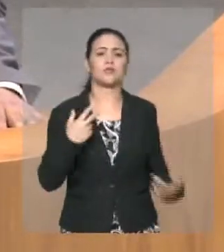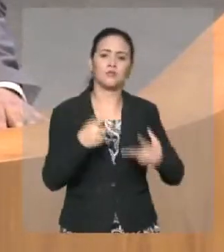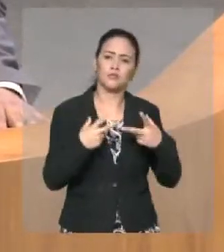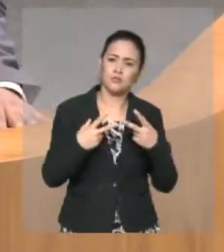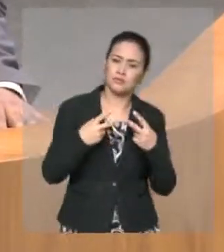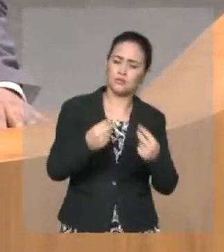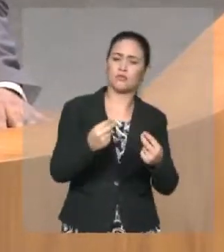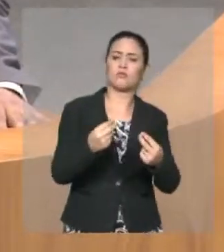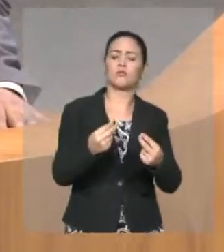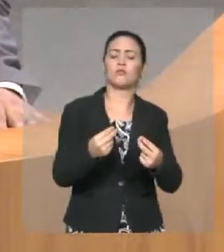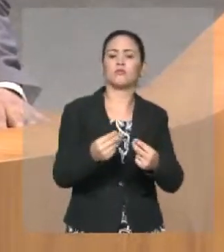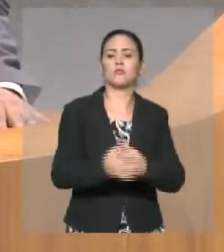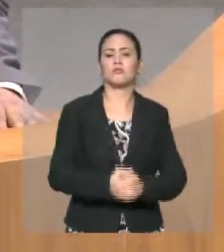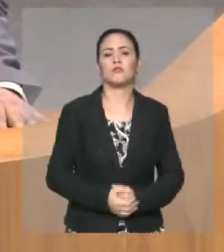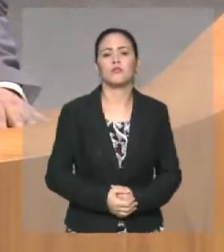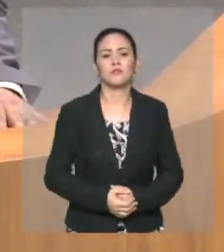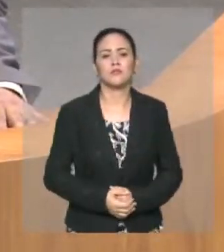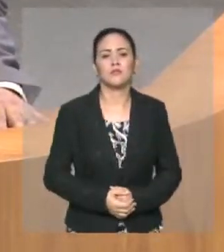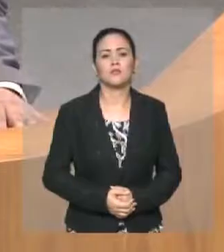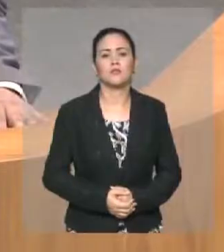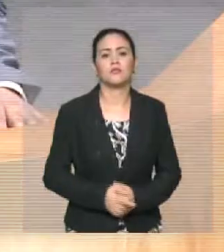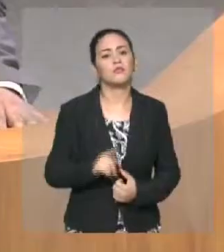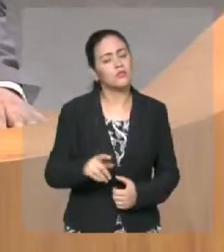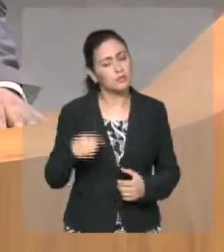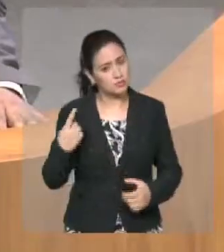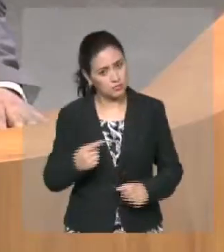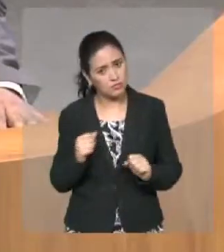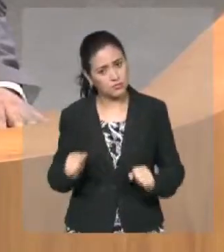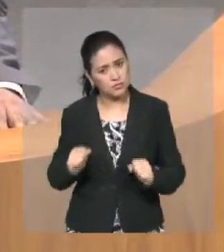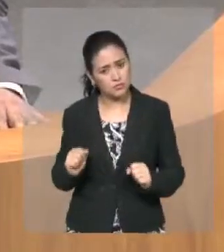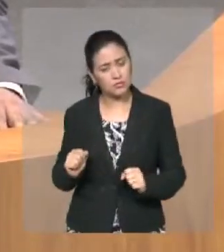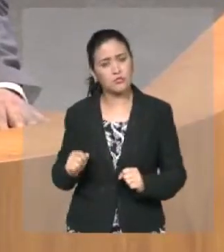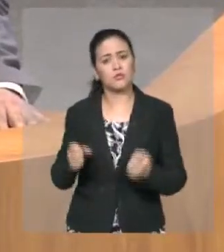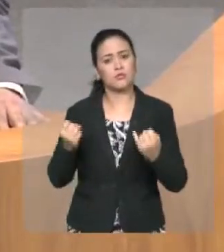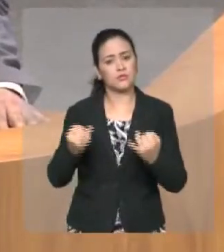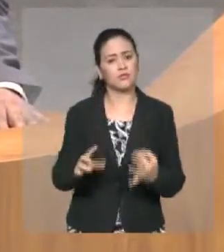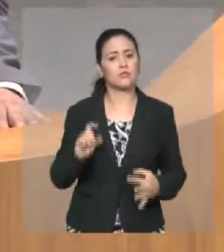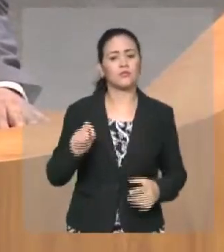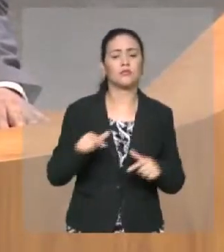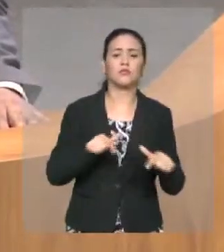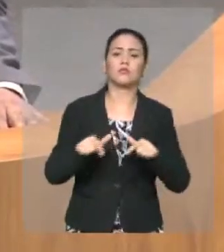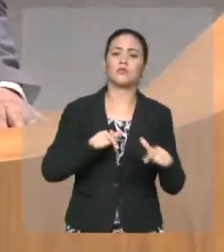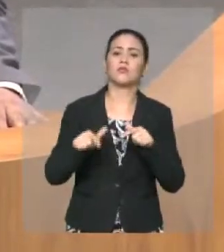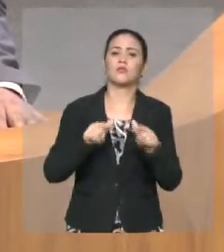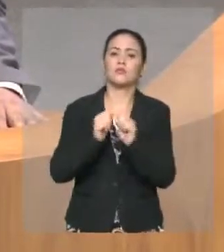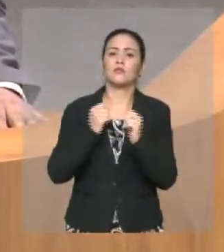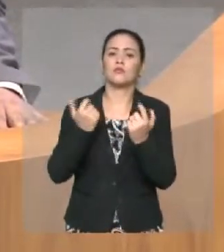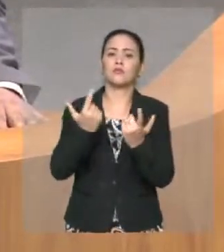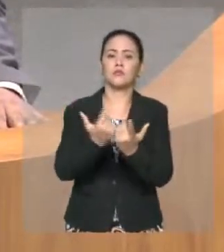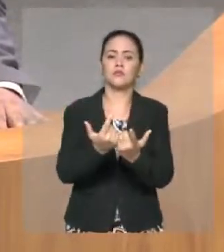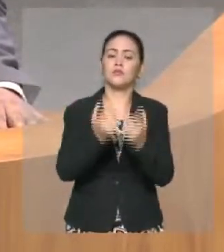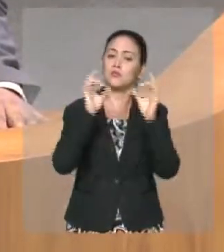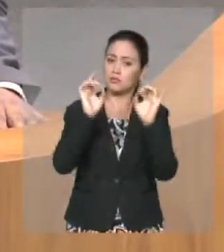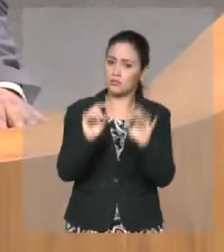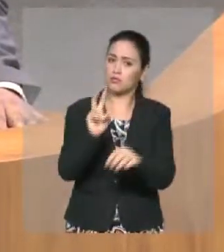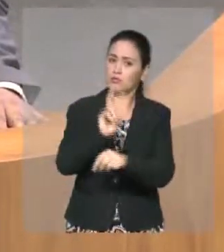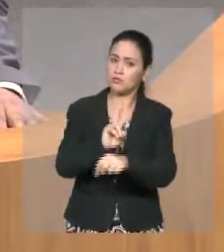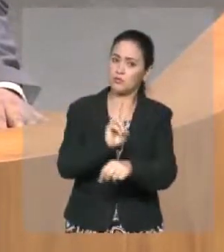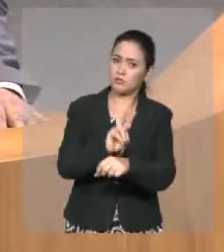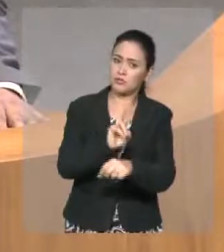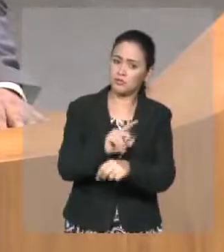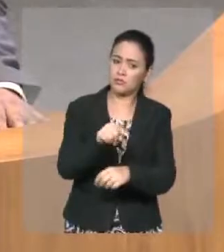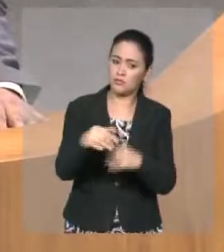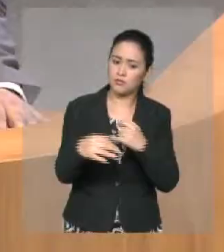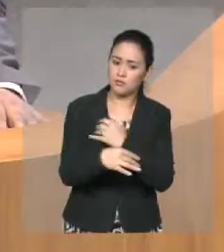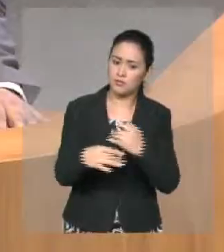na oportunidade, nós pudemos falar daquilo que temos feito na Assembleia Legislativa, em especial em defesa daquele município de Pedro